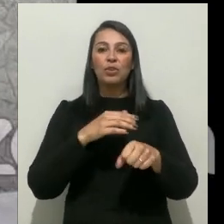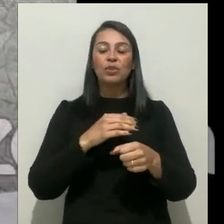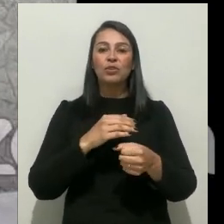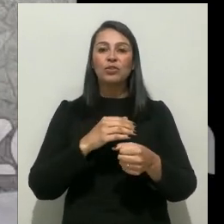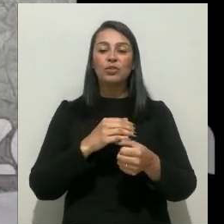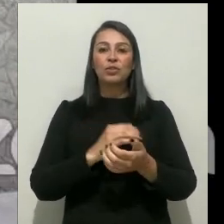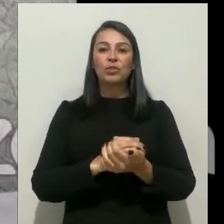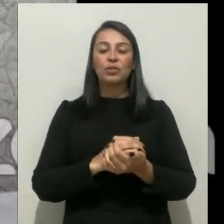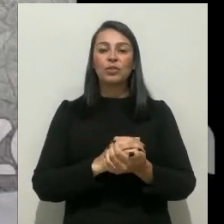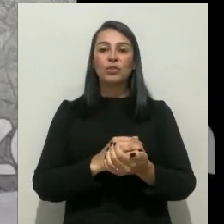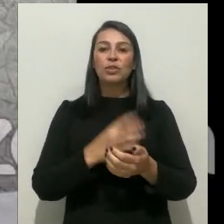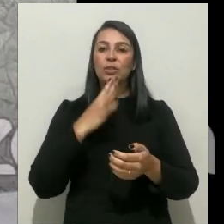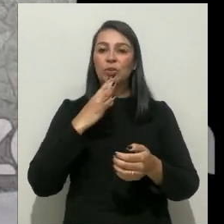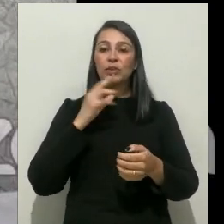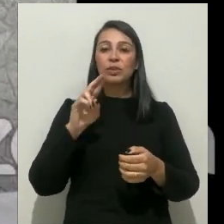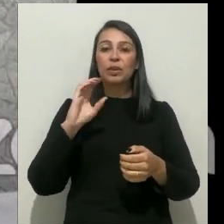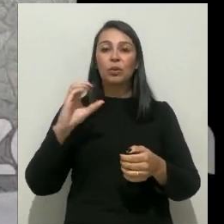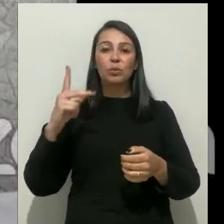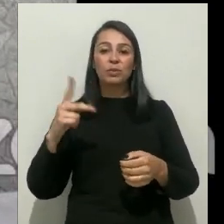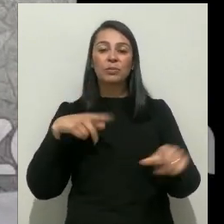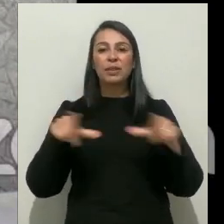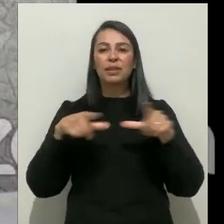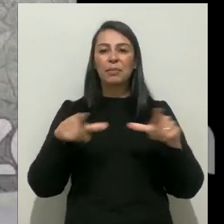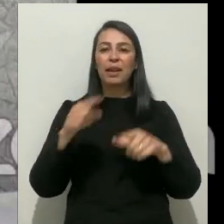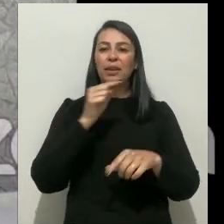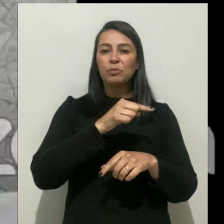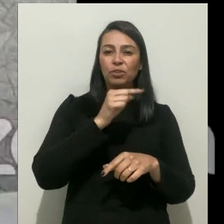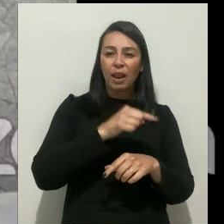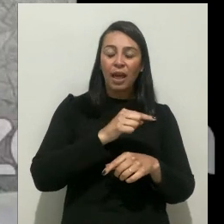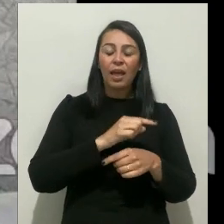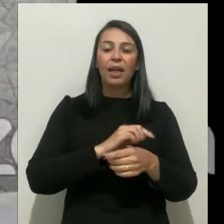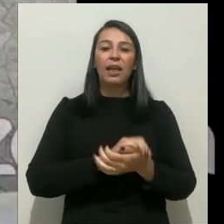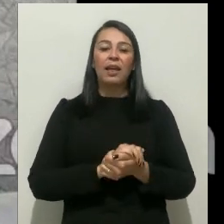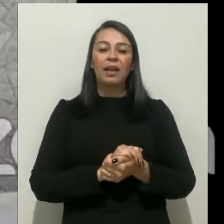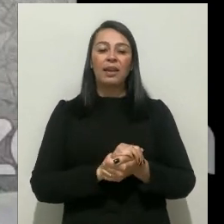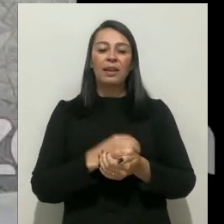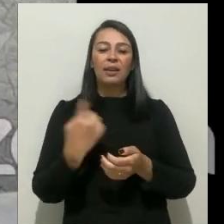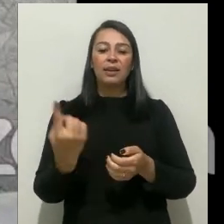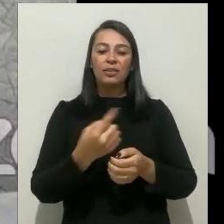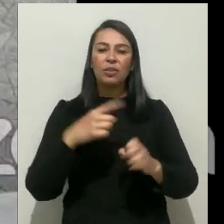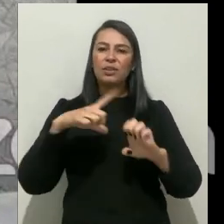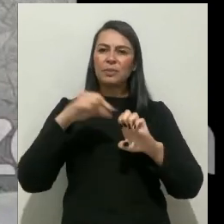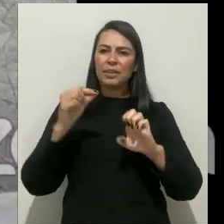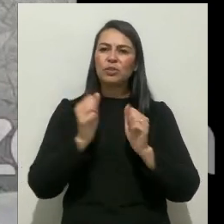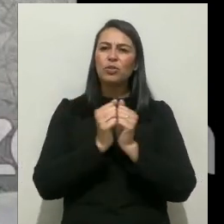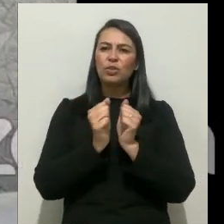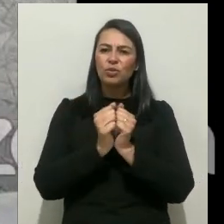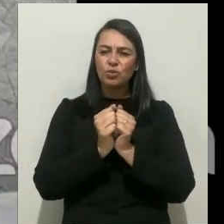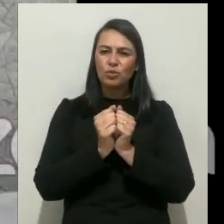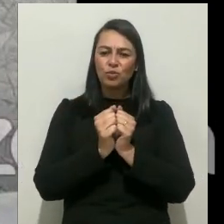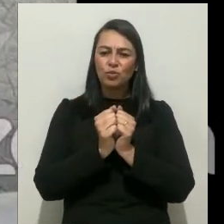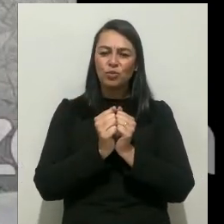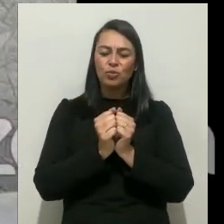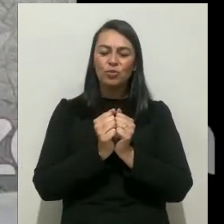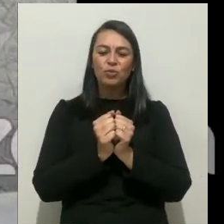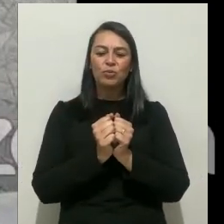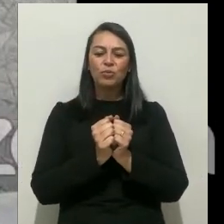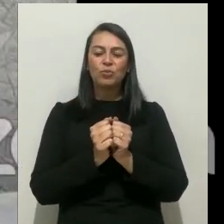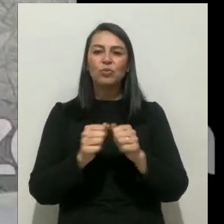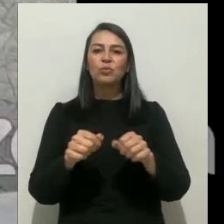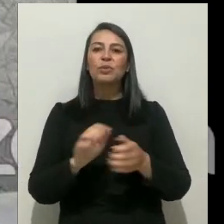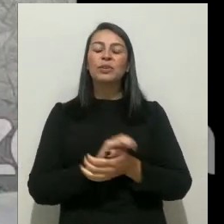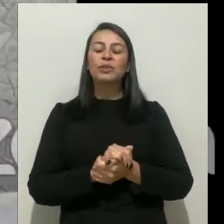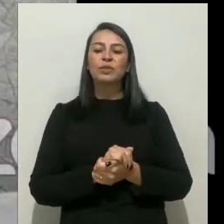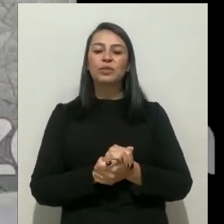começou, a gente se conheceu no CP, trabalhamos juntos, a gente empreendeu juntas, com o supermercado, o